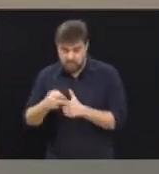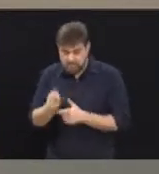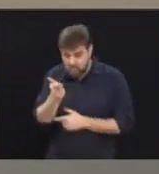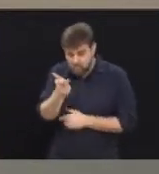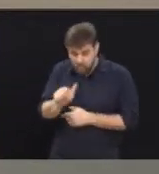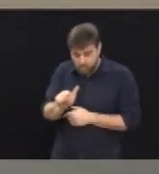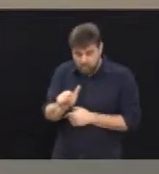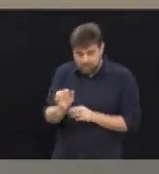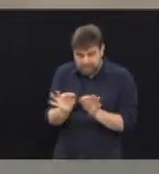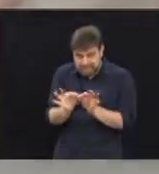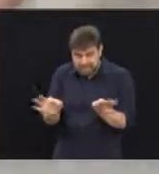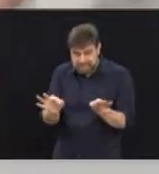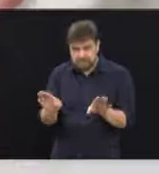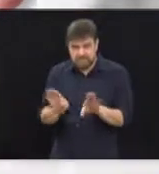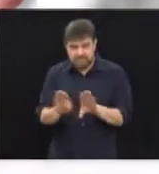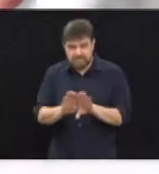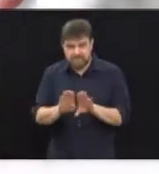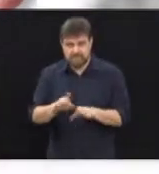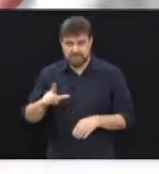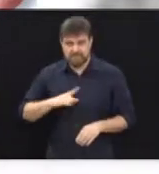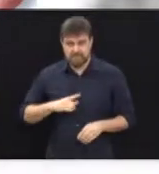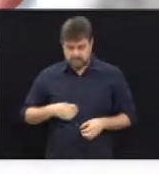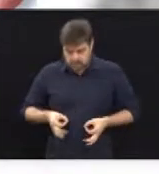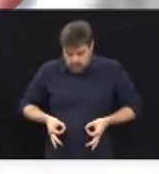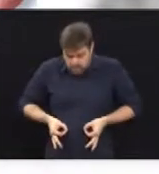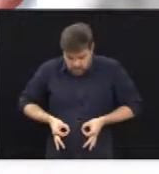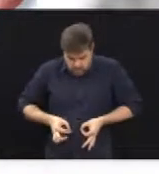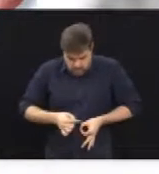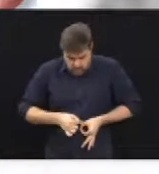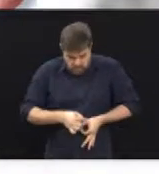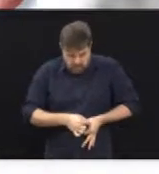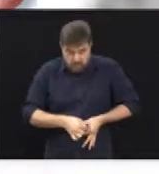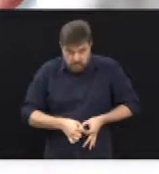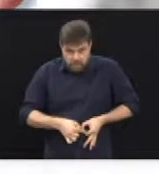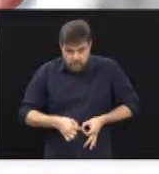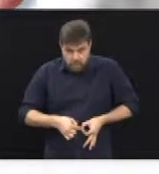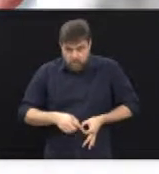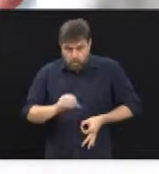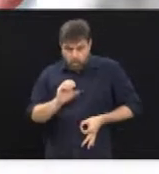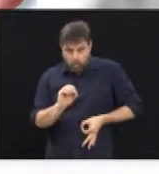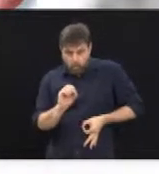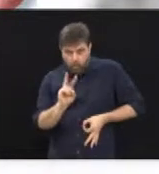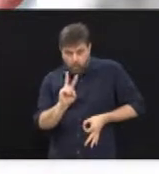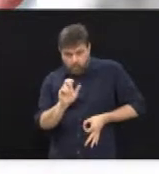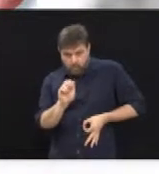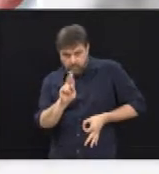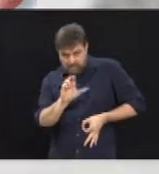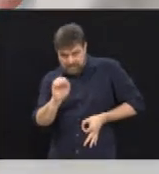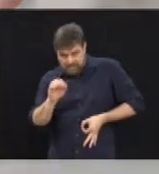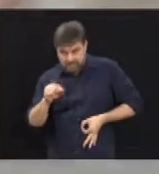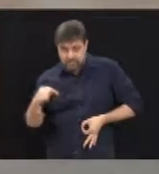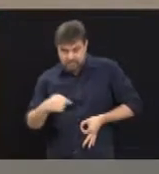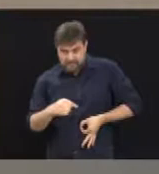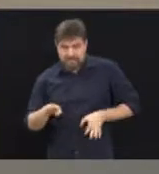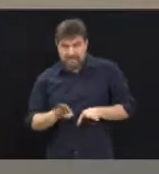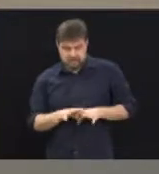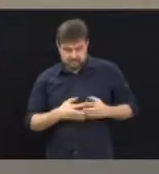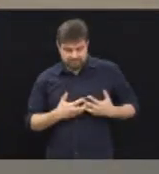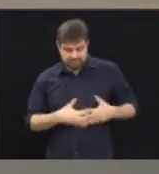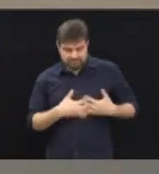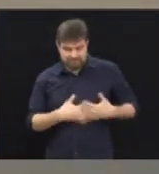não é o tumor, é o que a gente chama da síndrome dos ovários policísticos. Mas são situações onde a gente tem alteração hormonal e pode ter o que a gente chama